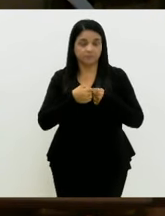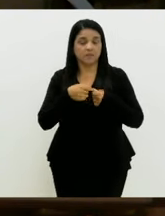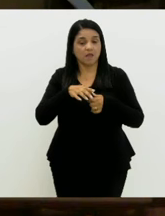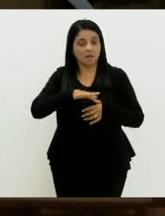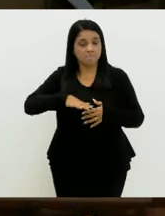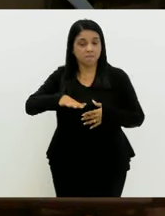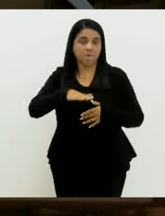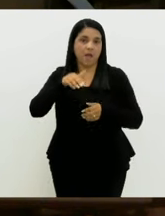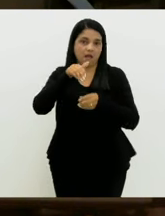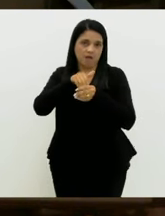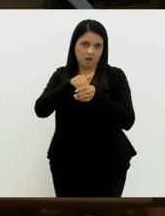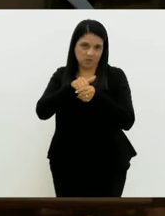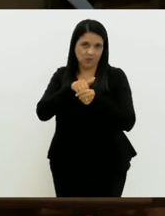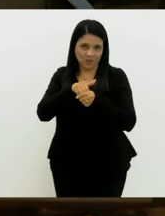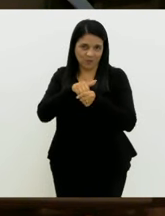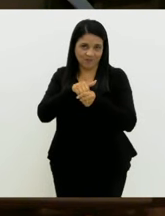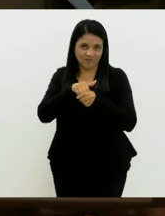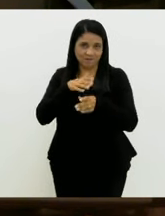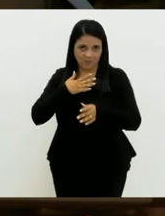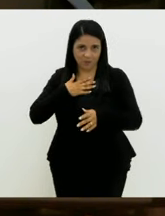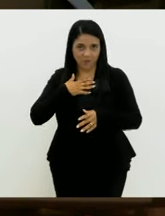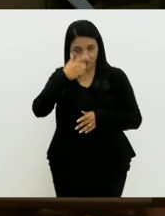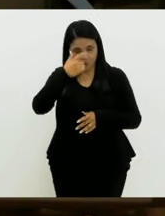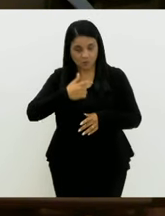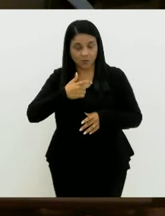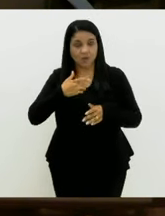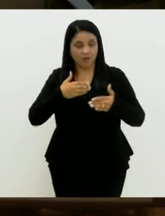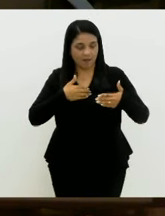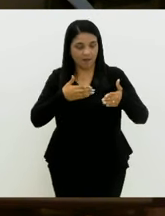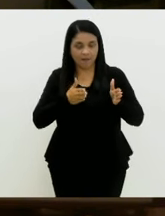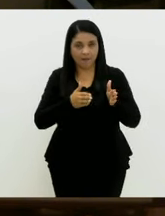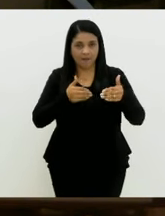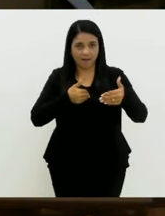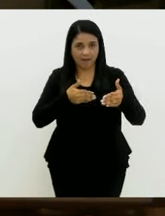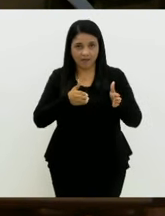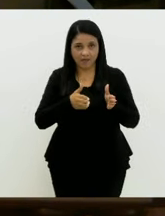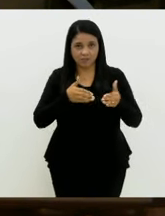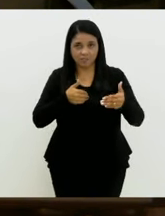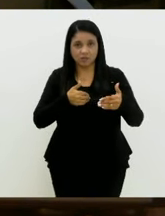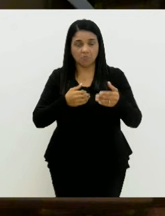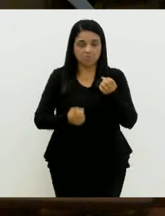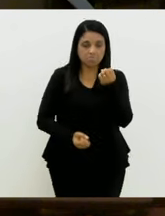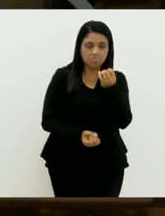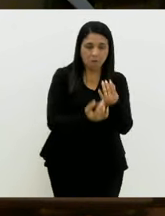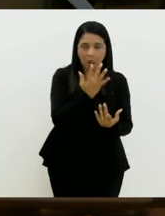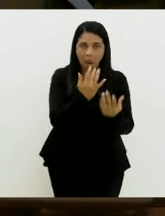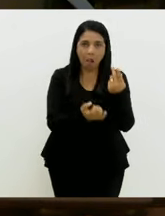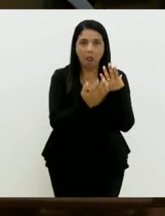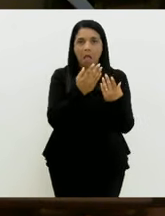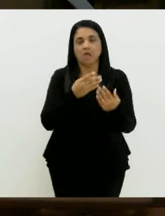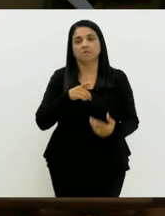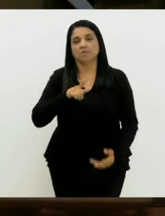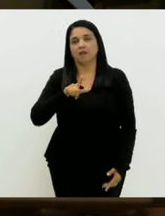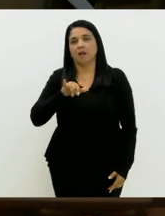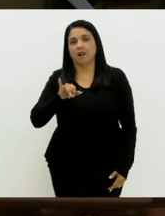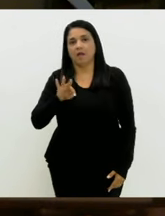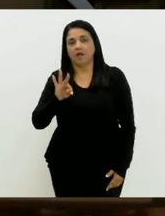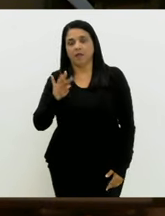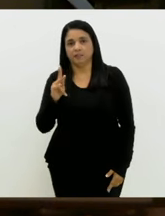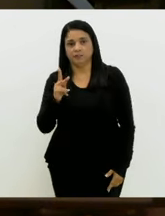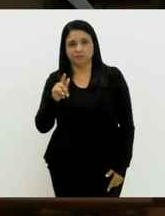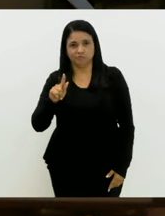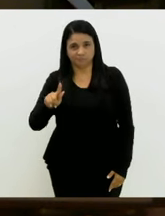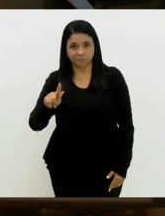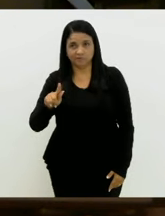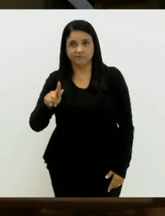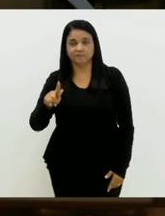eleitoral, aquelas caixas blindadas que toda hora pega fogo da Light. E eles falaram